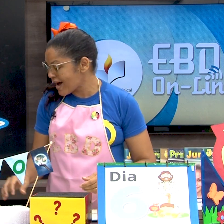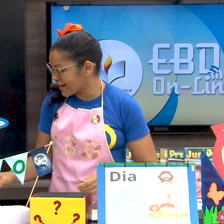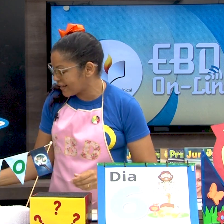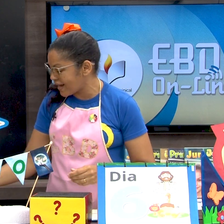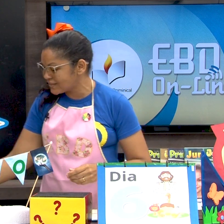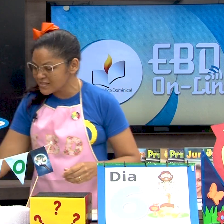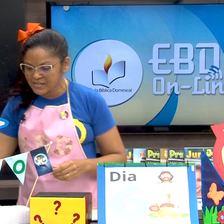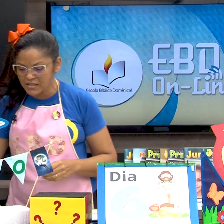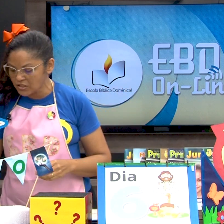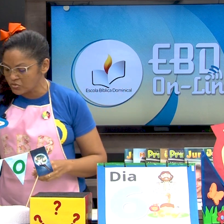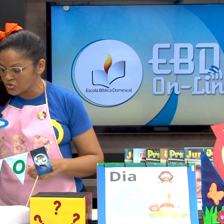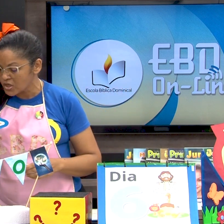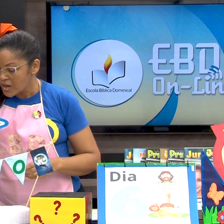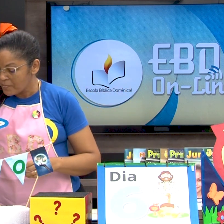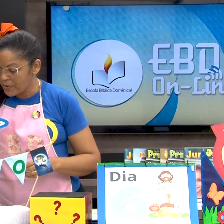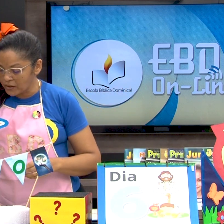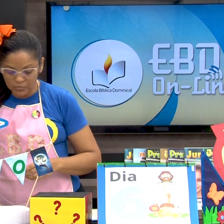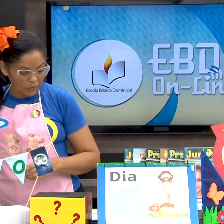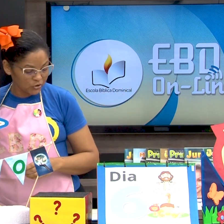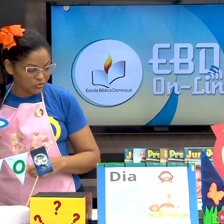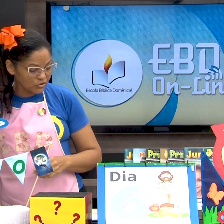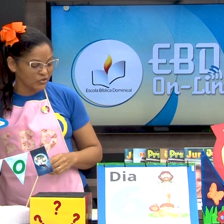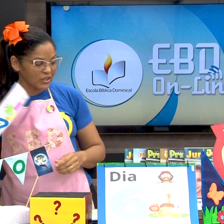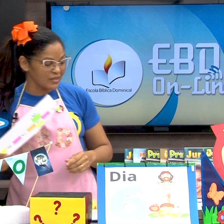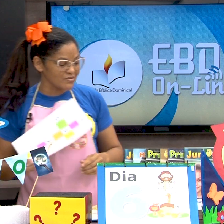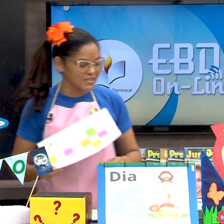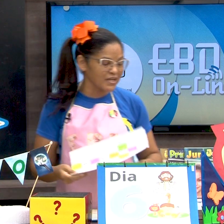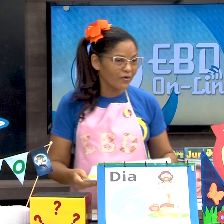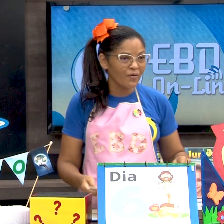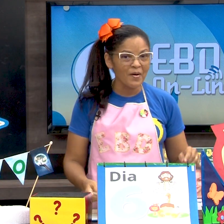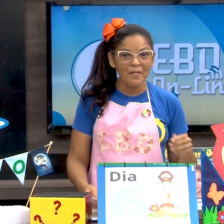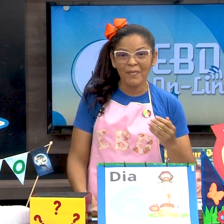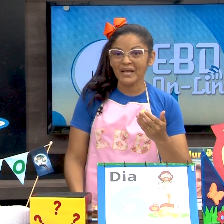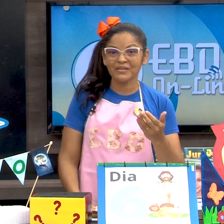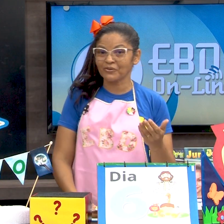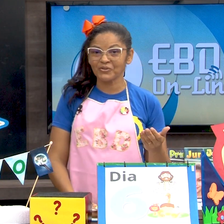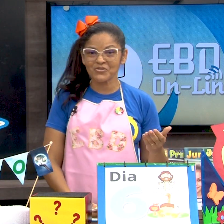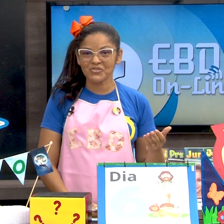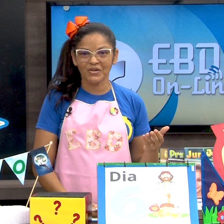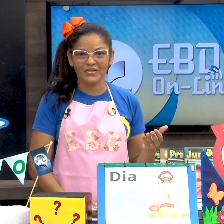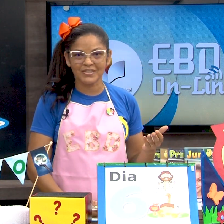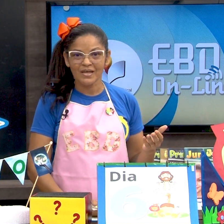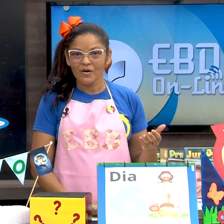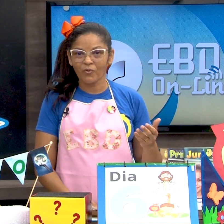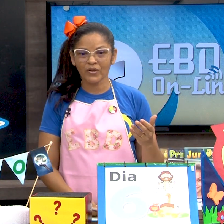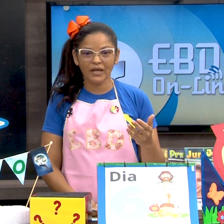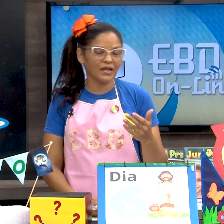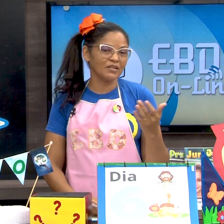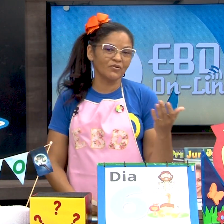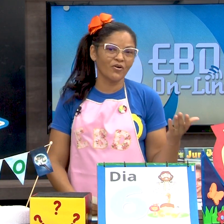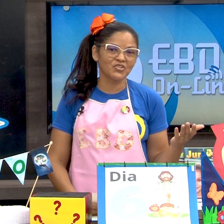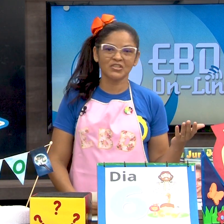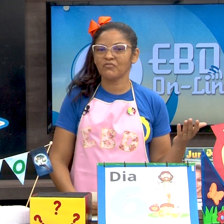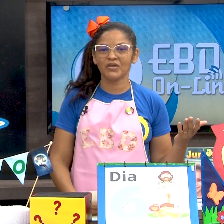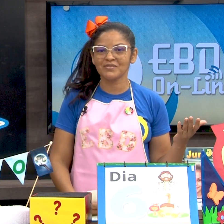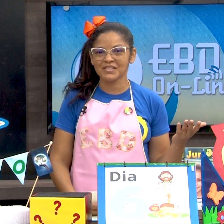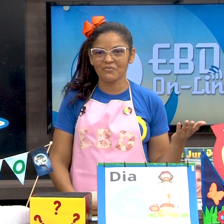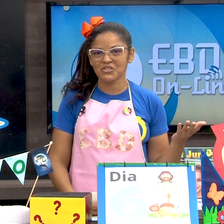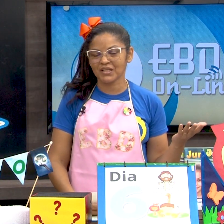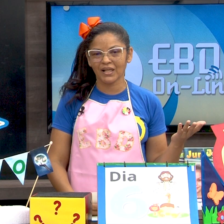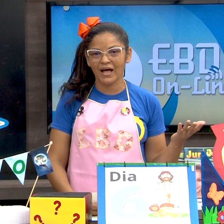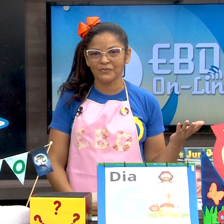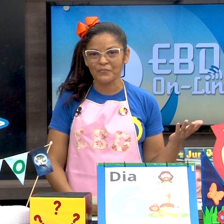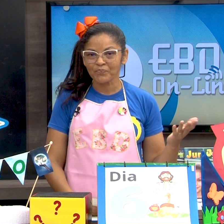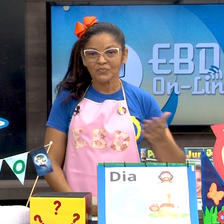mostrar agradecidos pelo por tudo que Deus criou para todos nós porque quem não gosta de ver